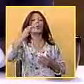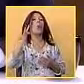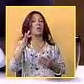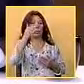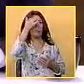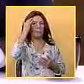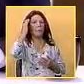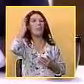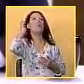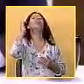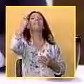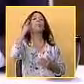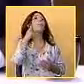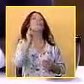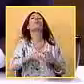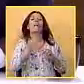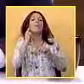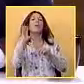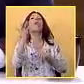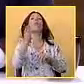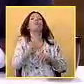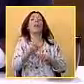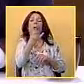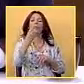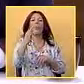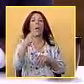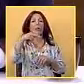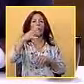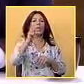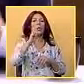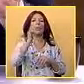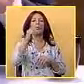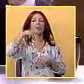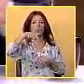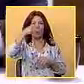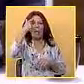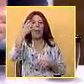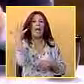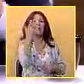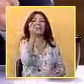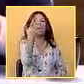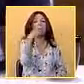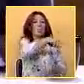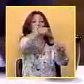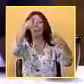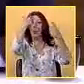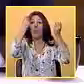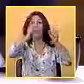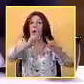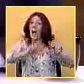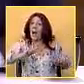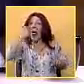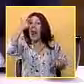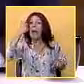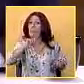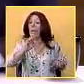2004. Sabe o que aconteceu no dia 12 de junho de 2004? Lembra-se? Foi há 5 anos, se calhar as pessoas não se lembram. Mas se